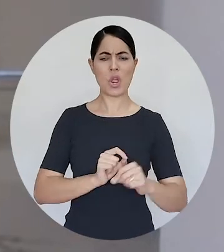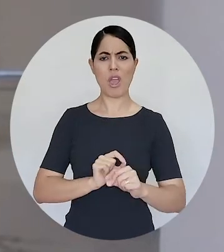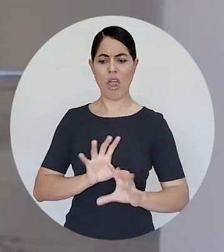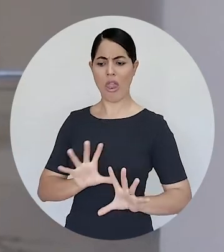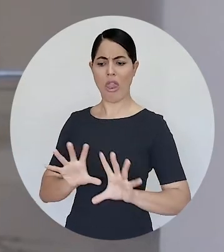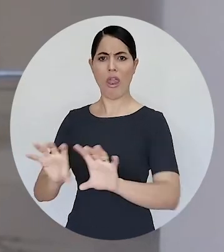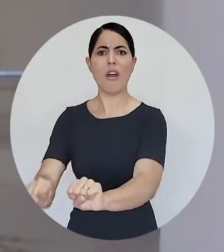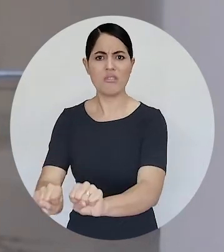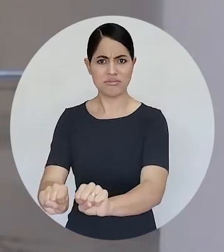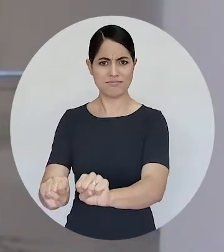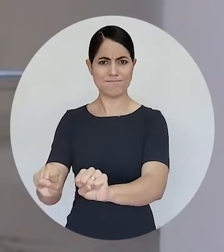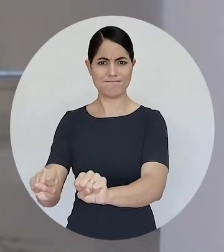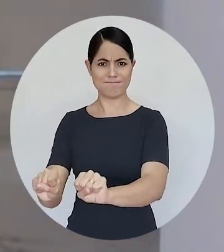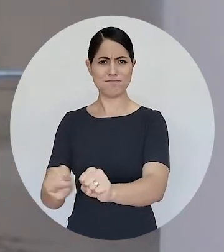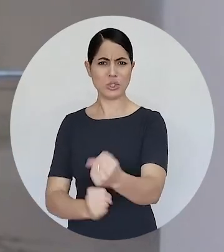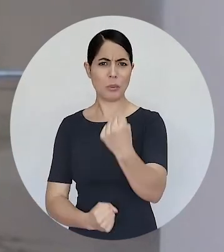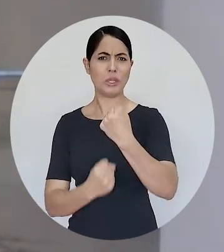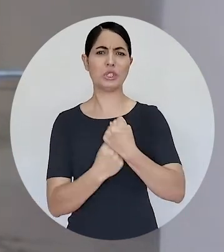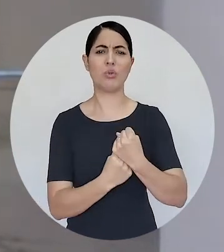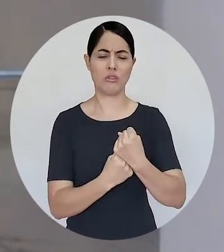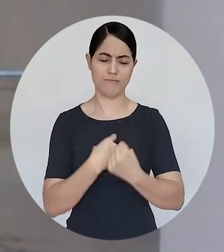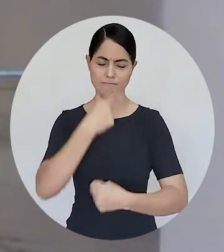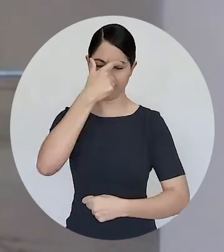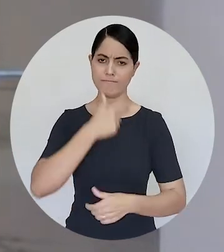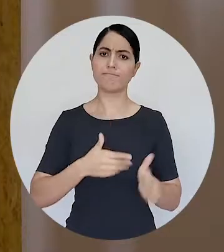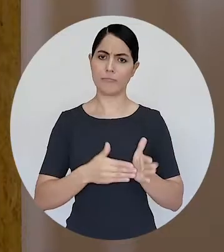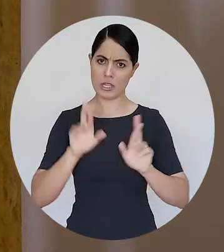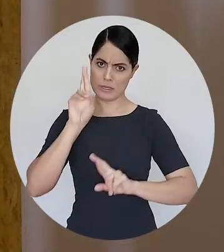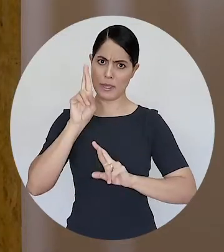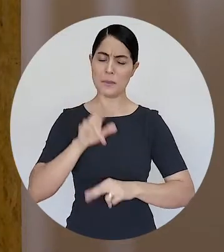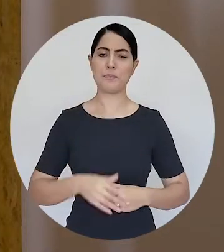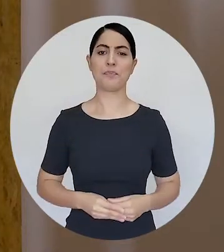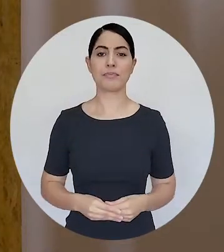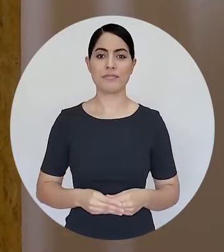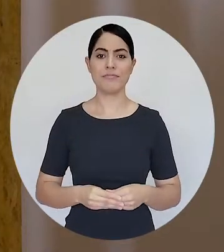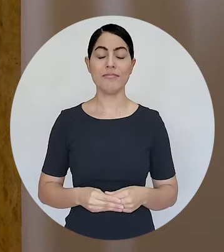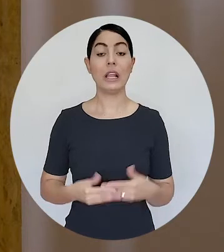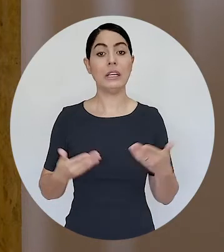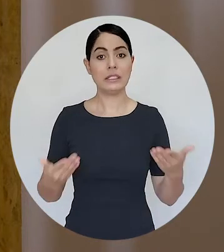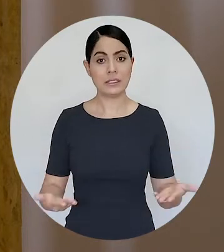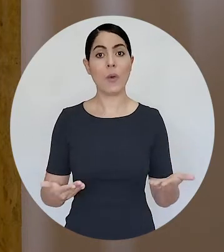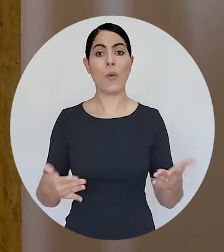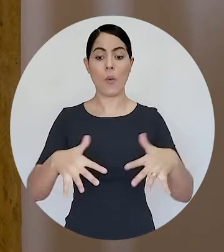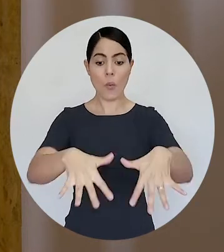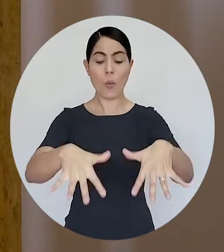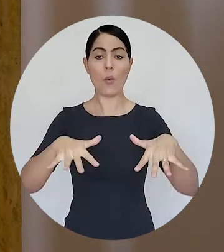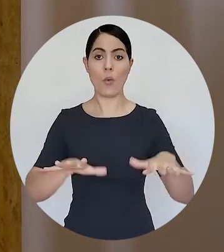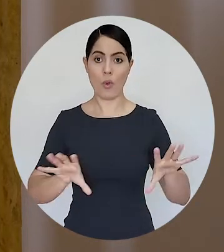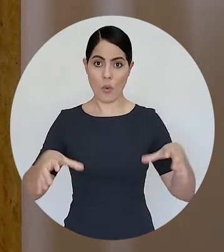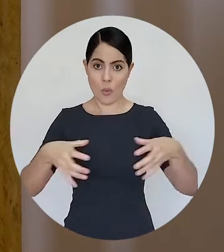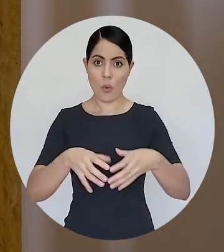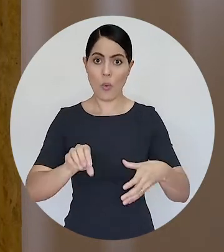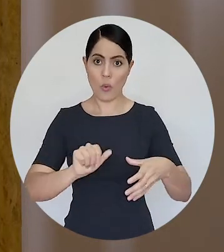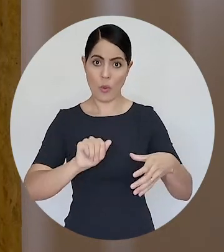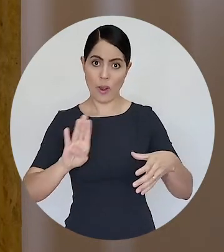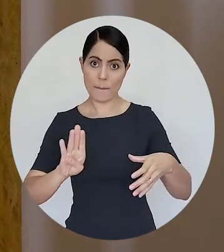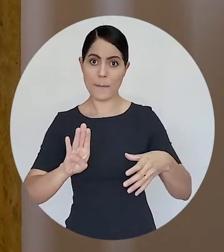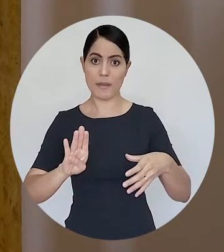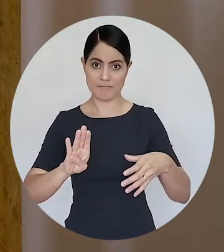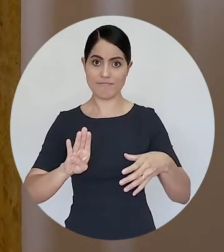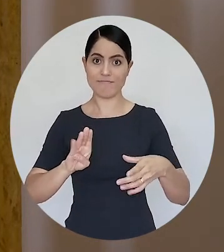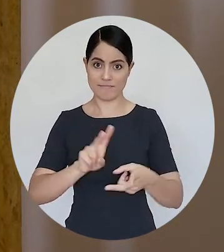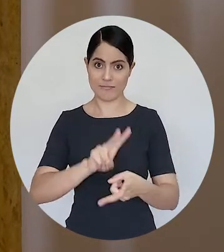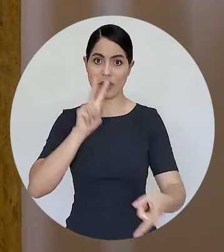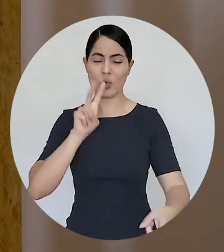nessa condição de usurpadora da voz da juventude. O Pleno da OAB aprovou o ingresso como amicus curiae